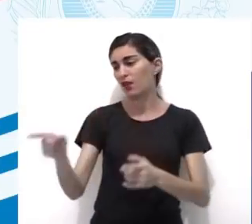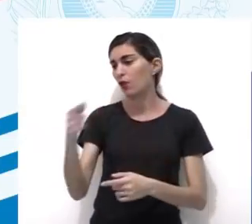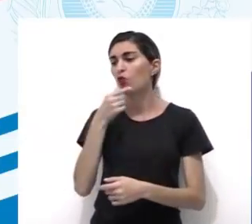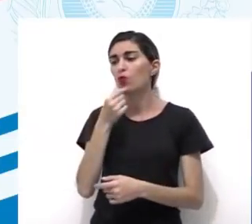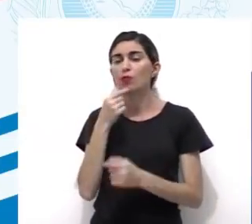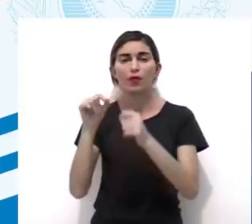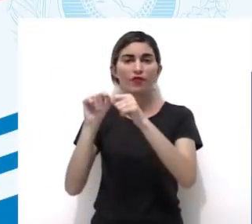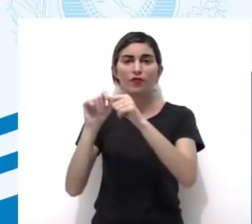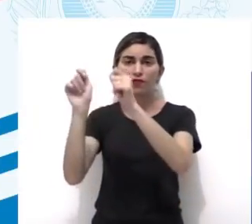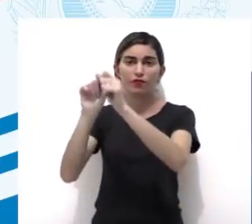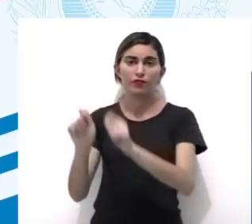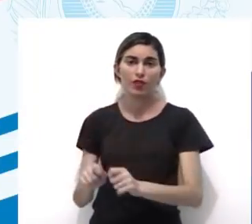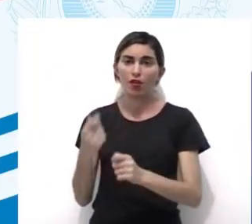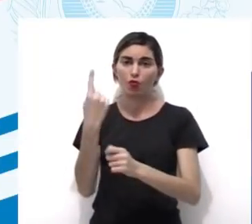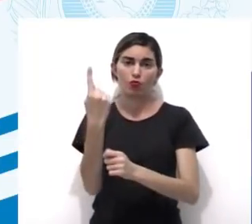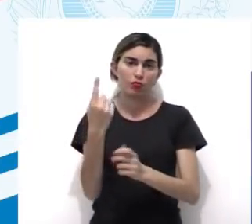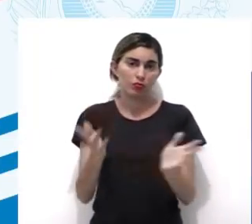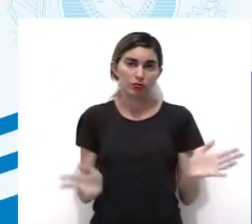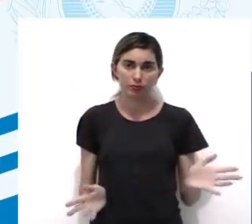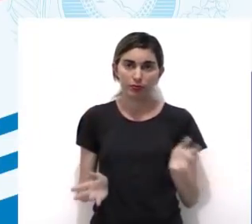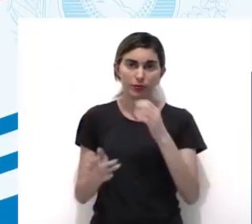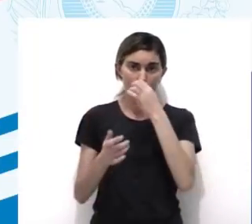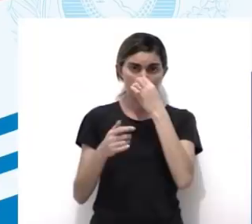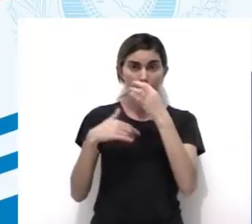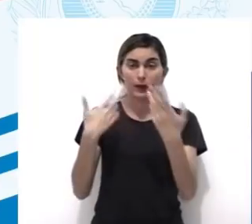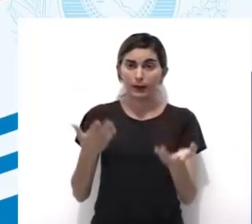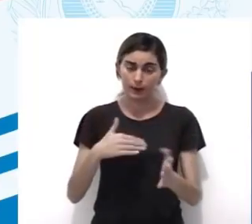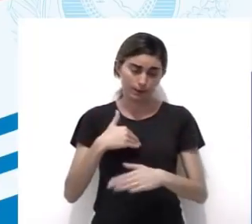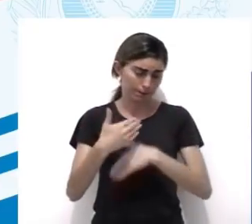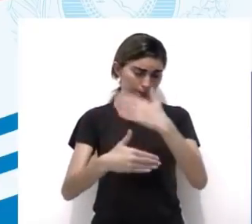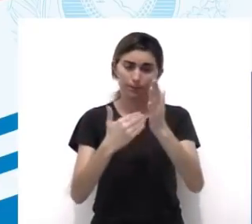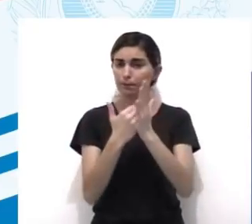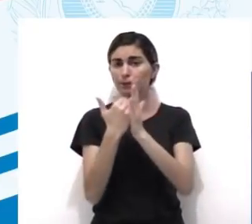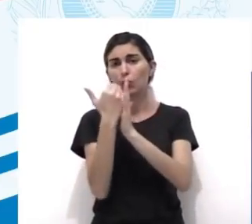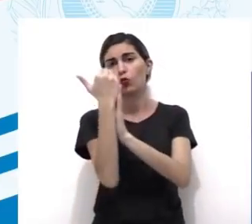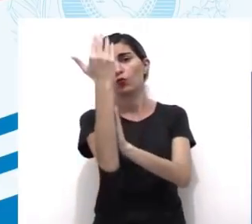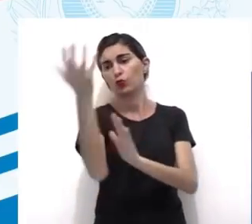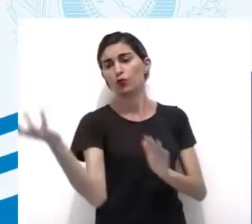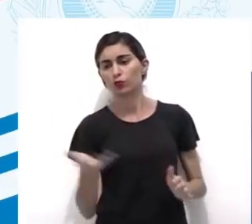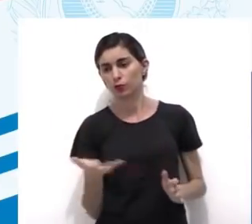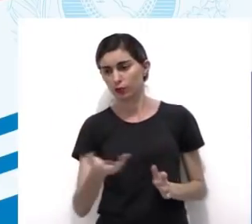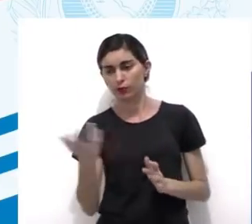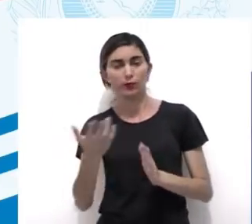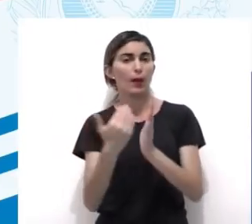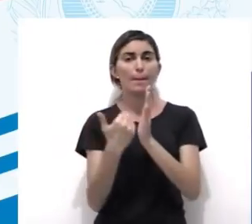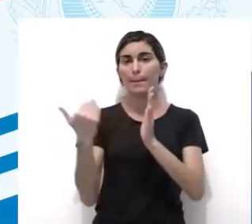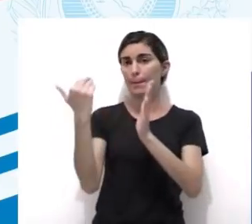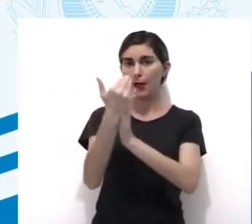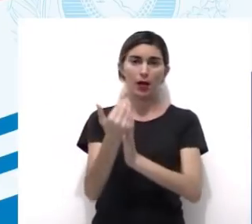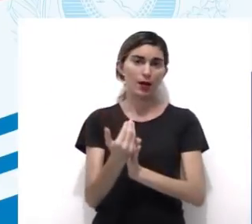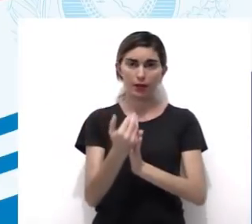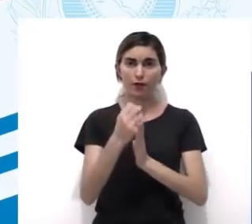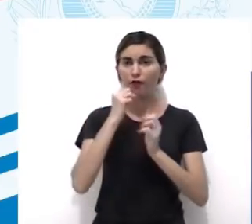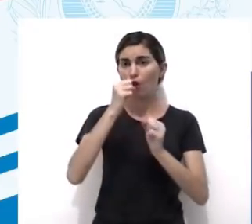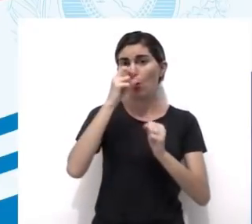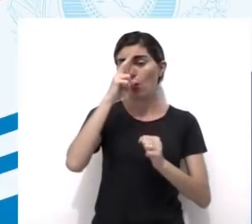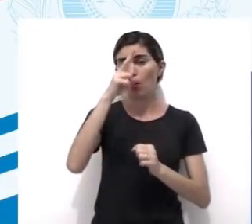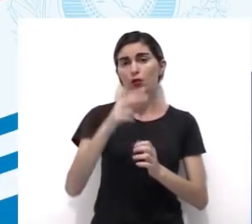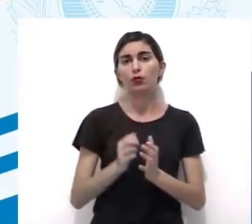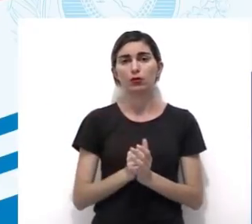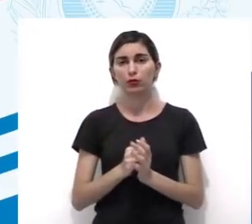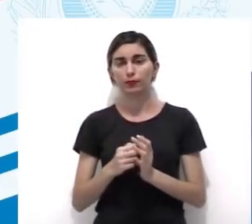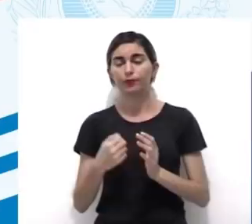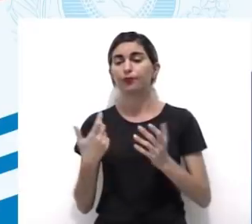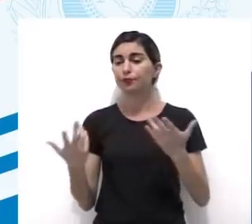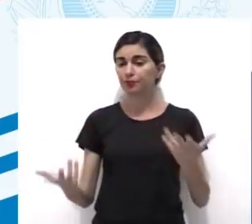A implementação industrial, ela vai gerar esse excedente, impulsionar esse excedente com muito mais força e vigor.